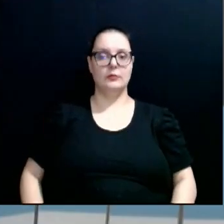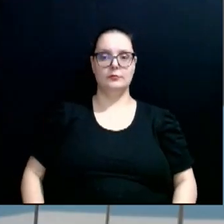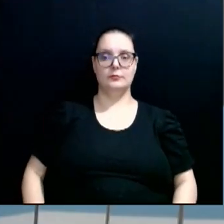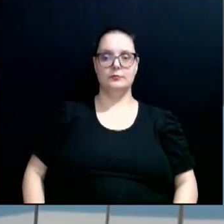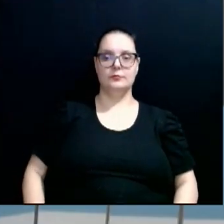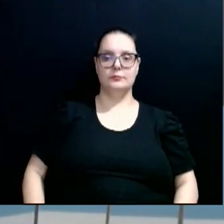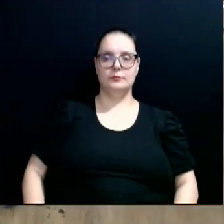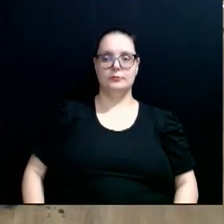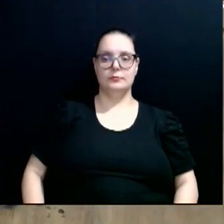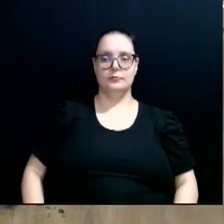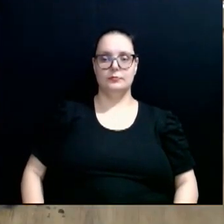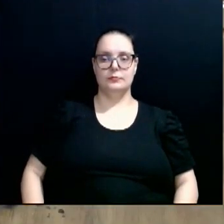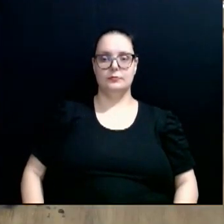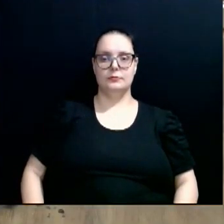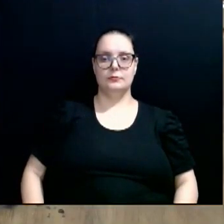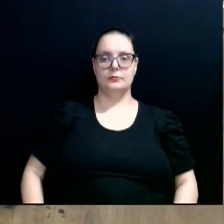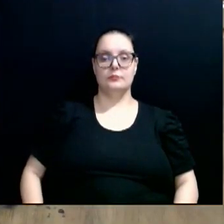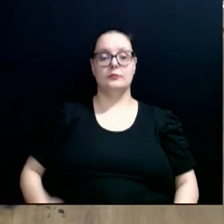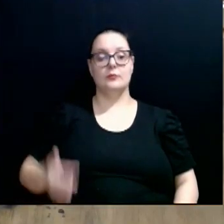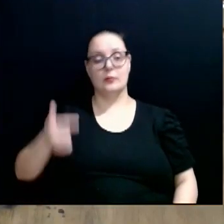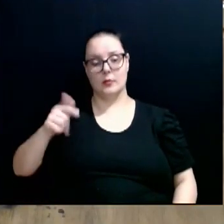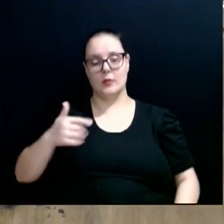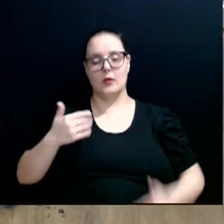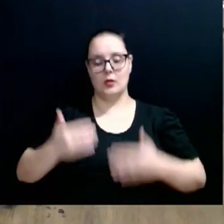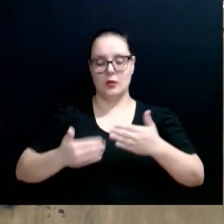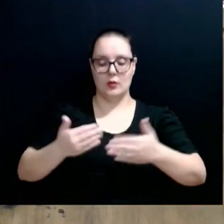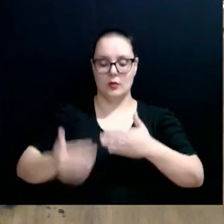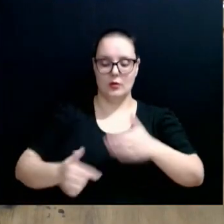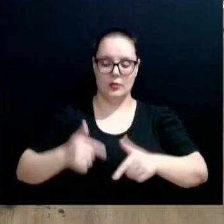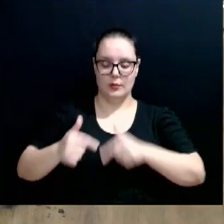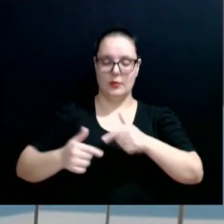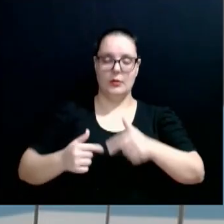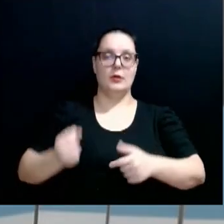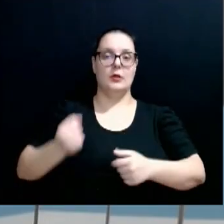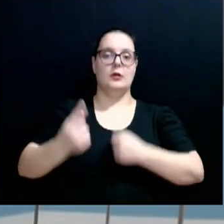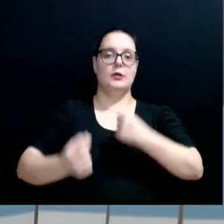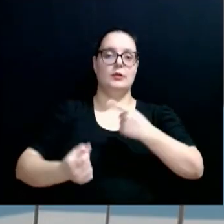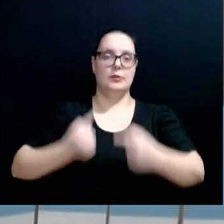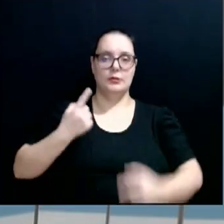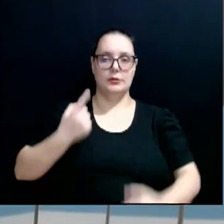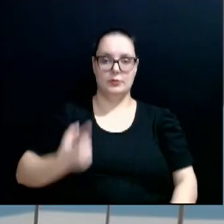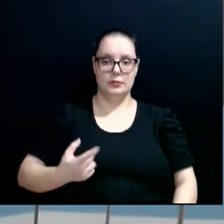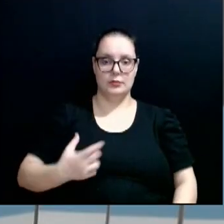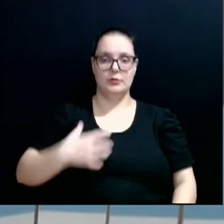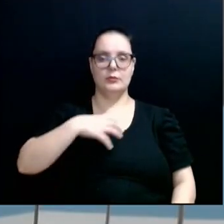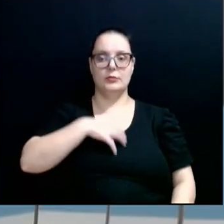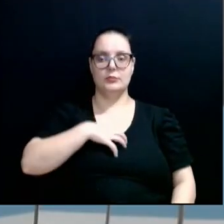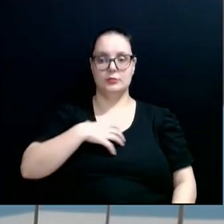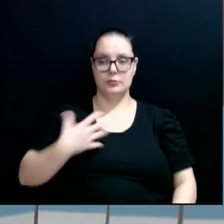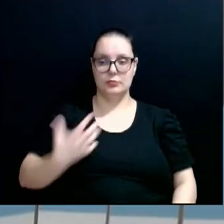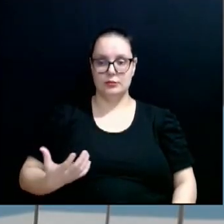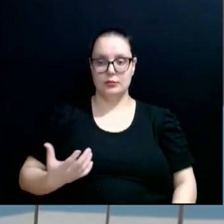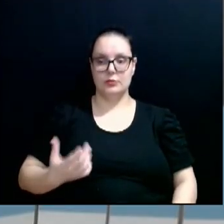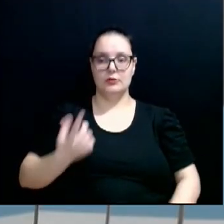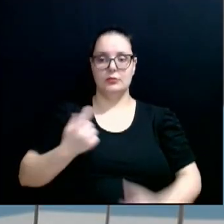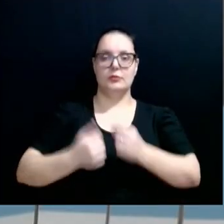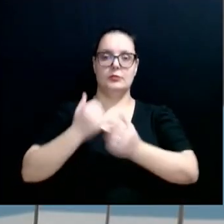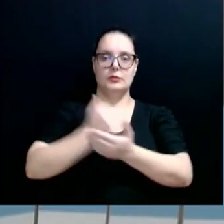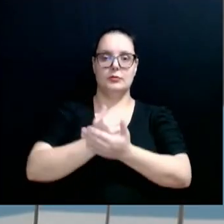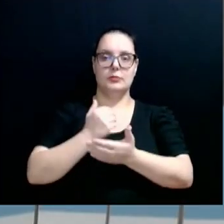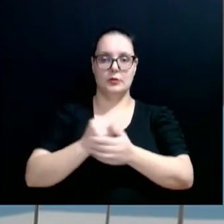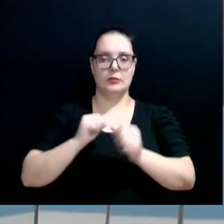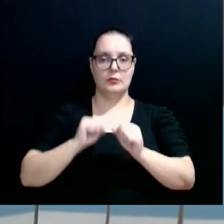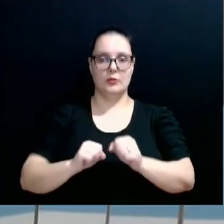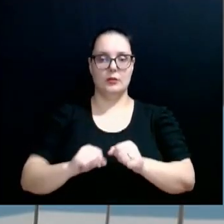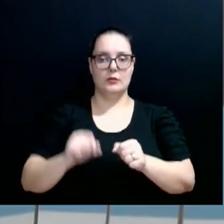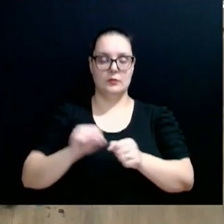e dá seguimento aí a eventual condições financeiras de você poder fazer esse financiamento.